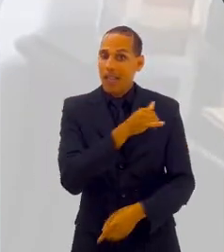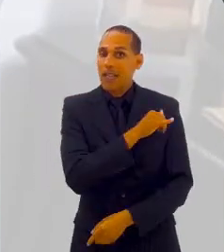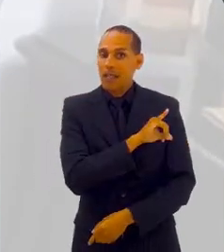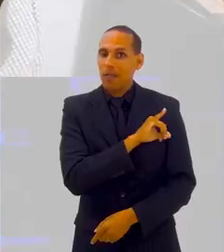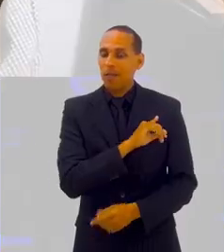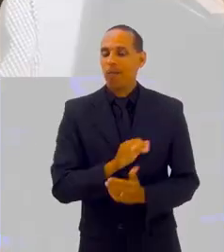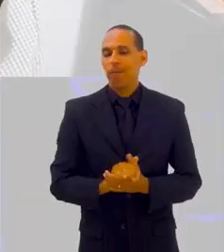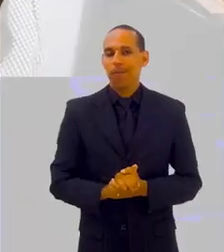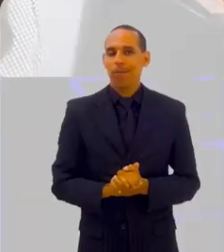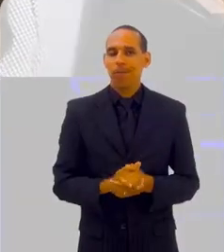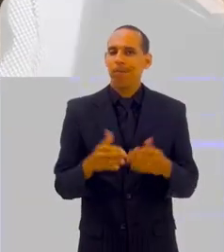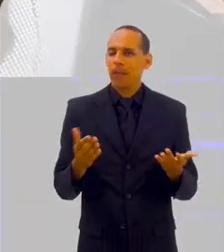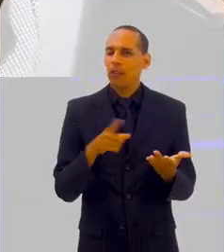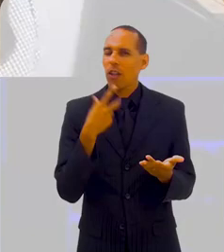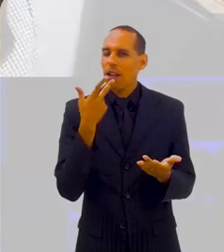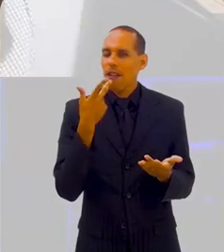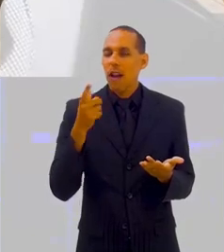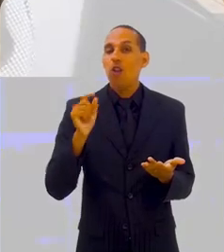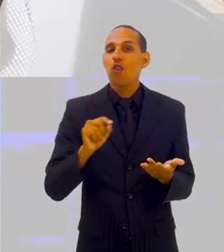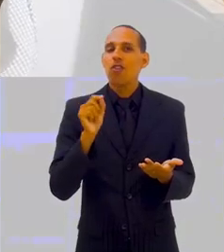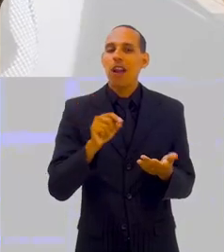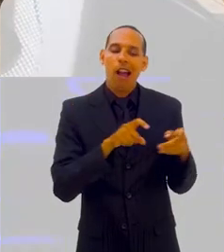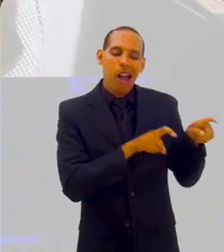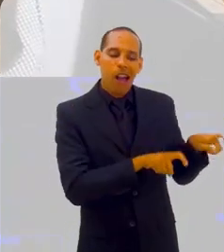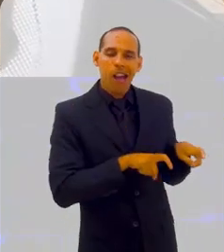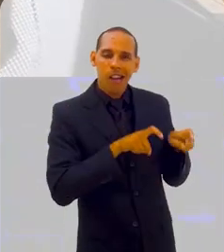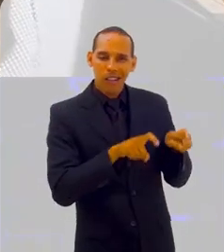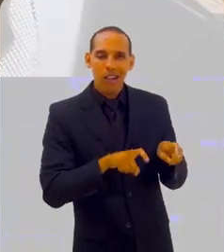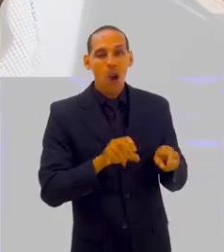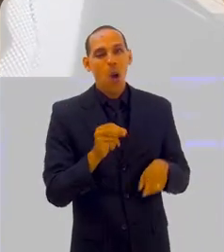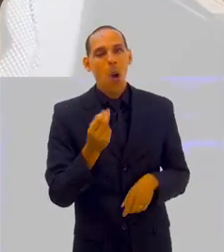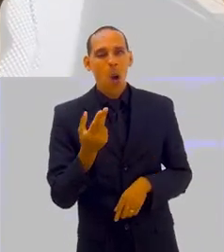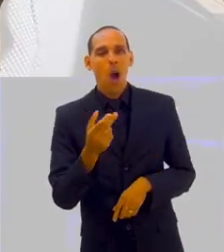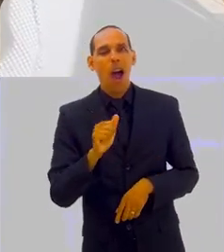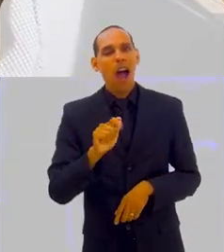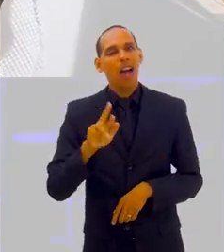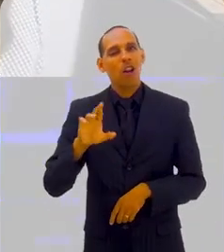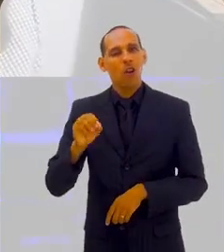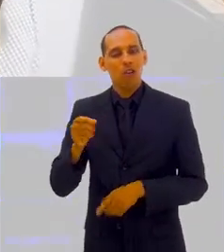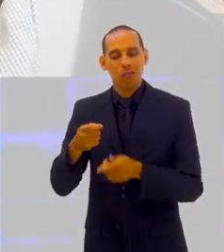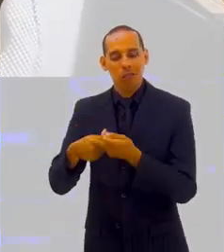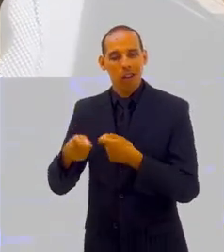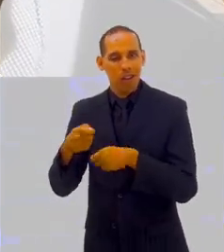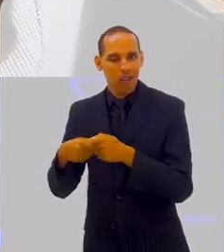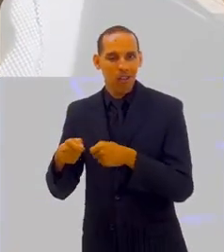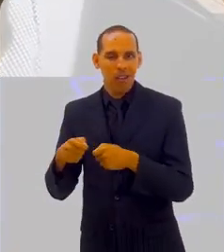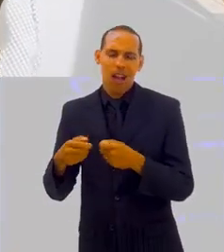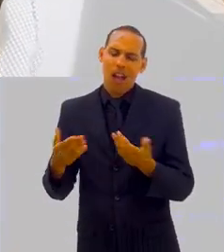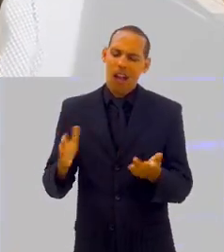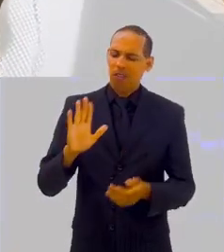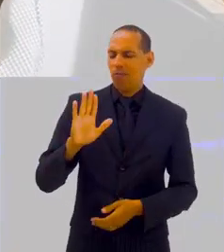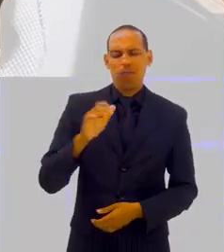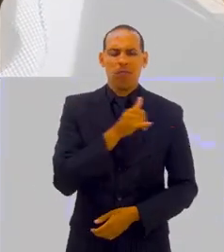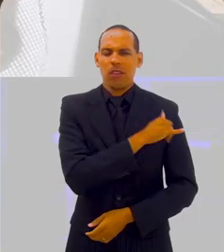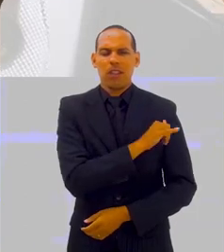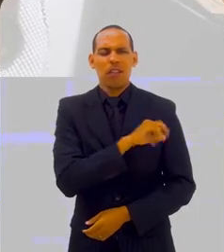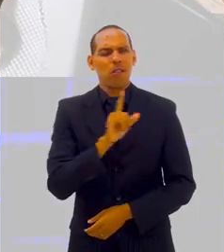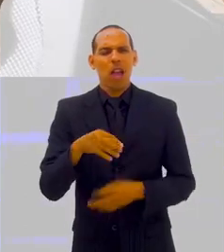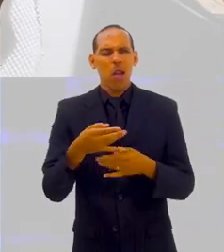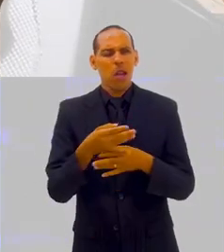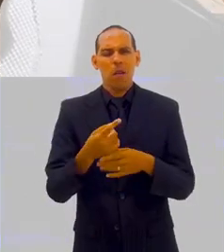Rio de Janeiro. Então, assim, quando a gente fala de agricultura, de agronegócio, você diz, mas o Rio de Janeiro é